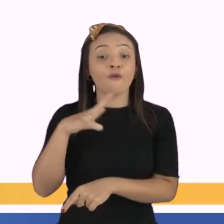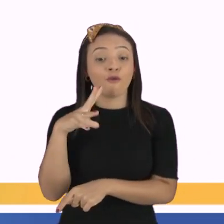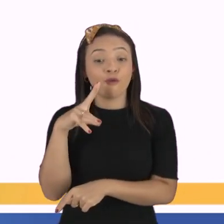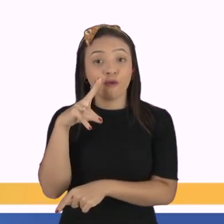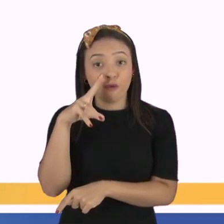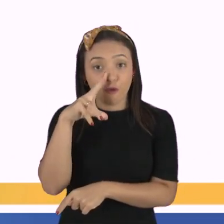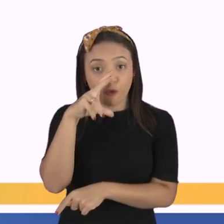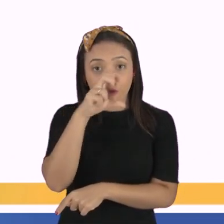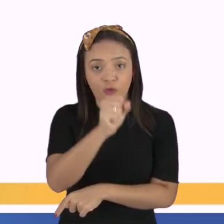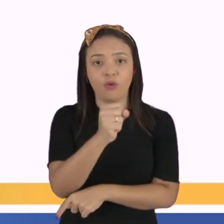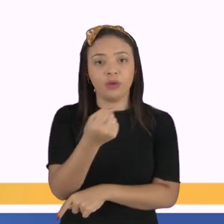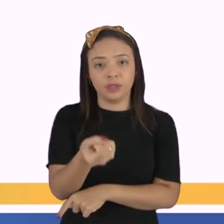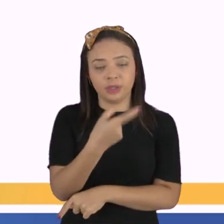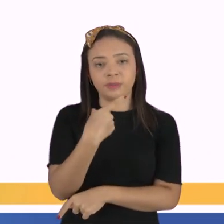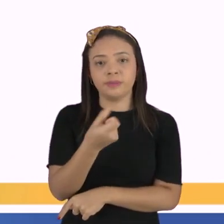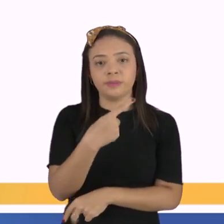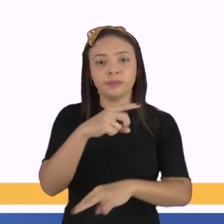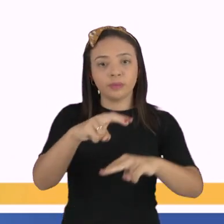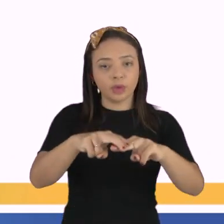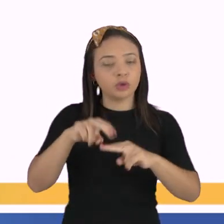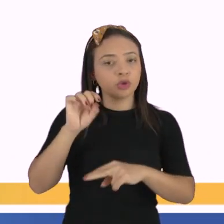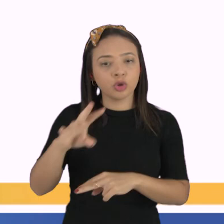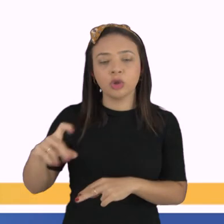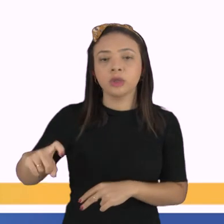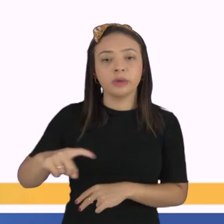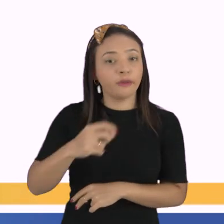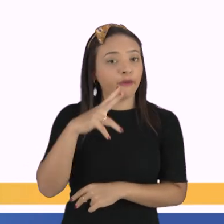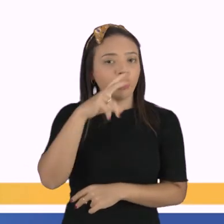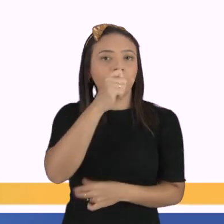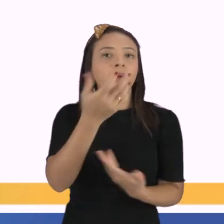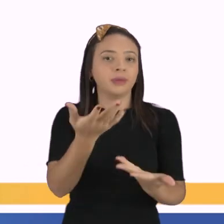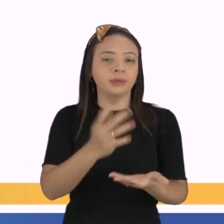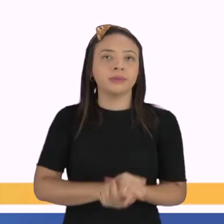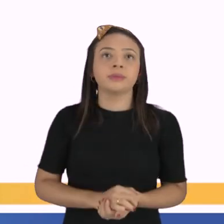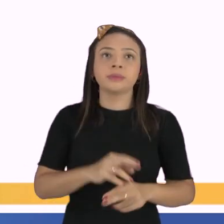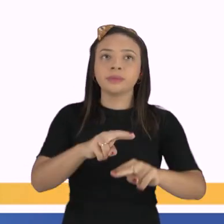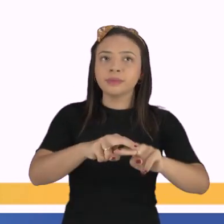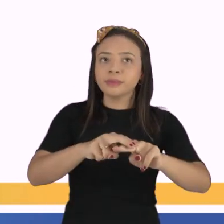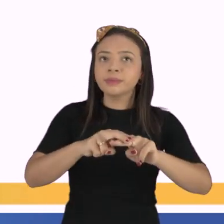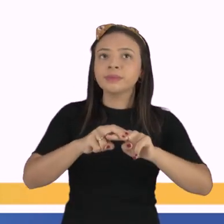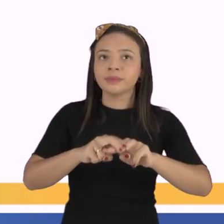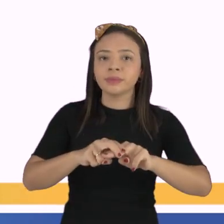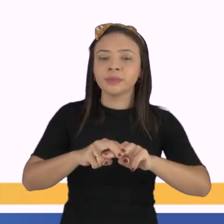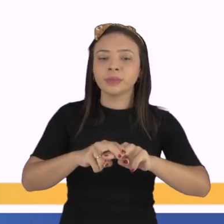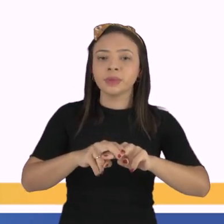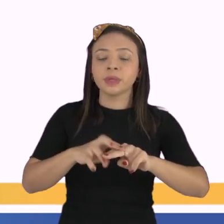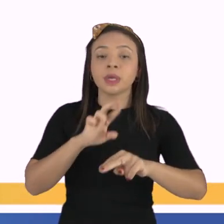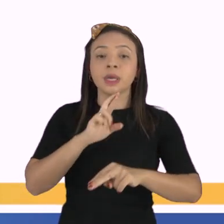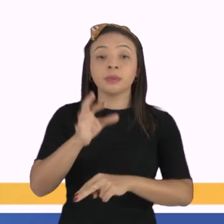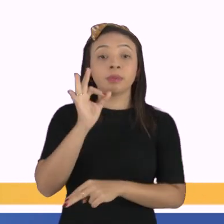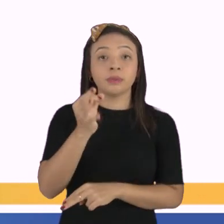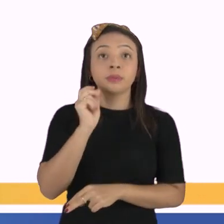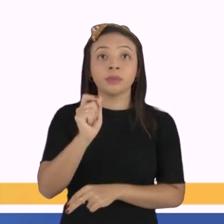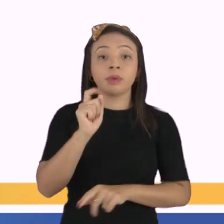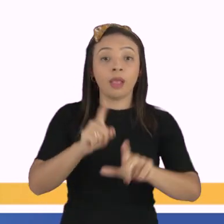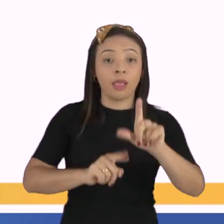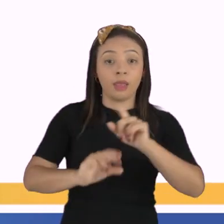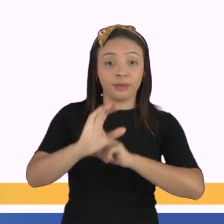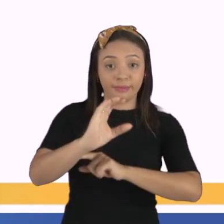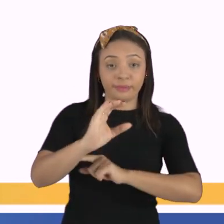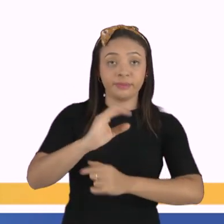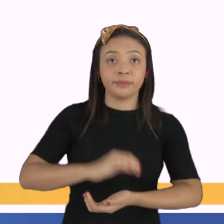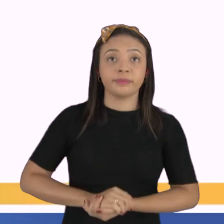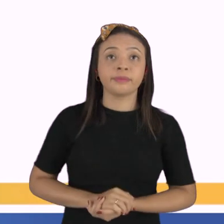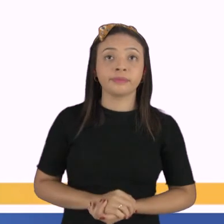e assim ficarão apenas as bactérias resistentes. Portanto, mais uma vez, a resposta mais aceitável é a letra